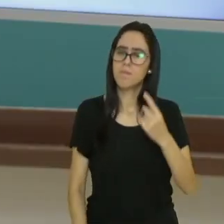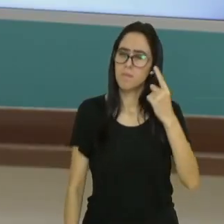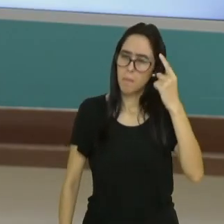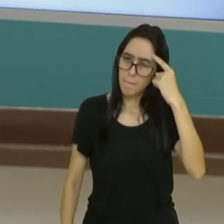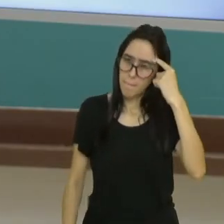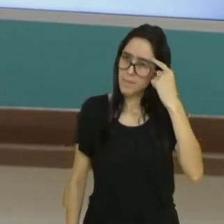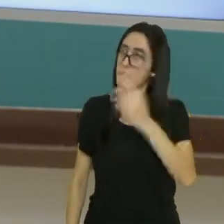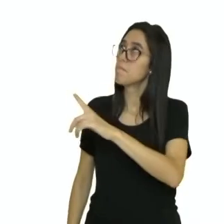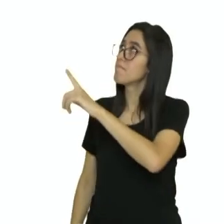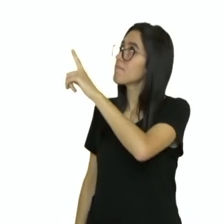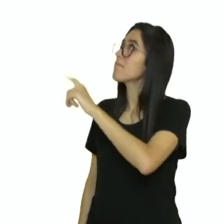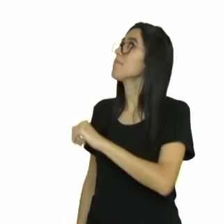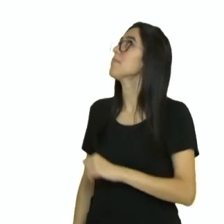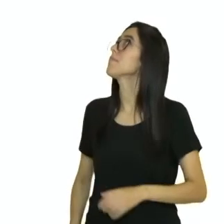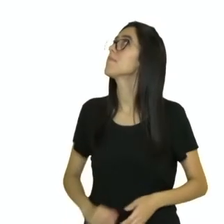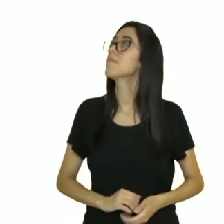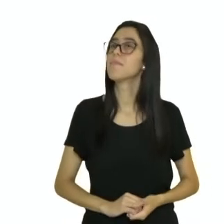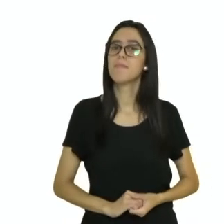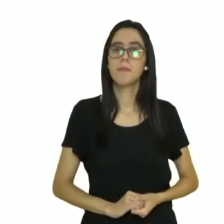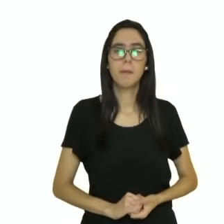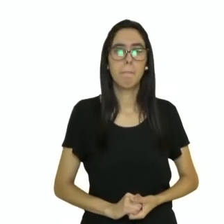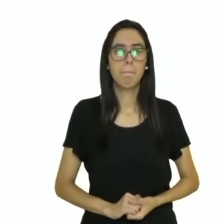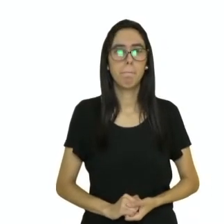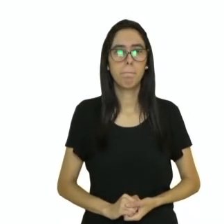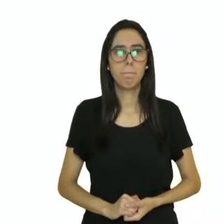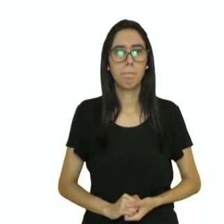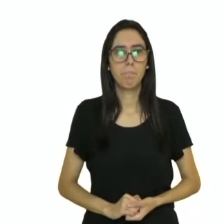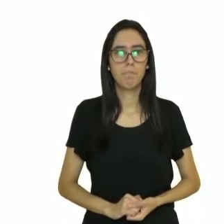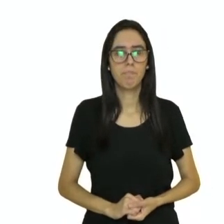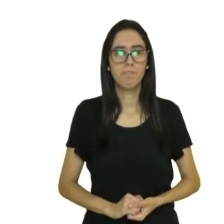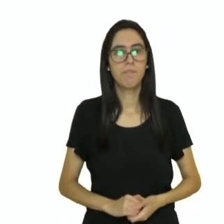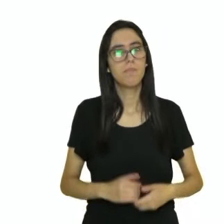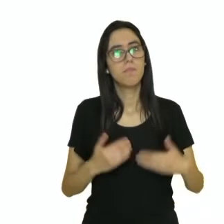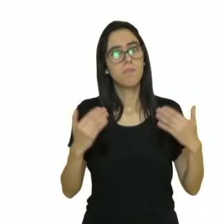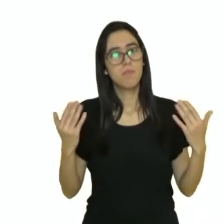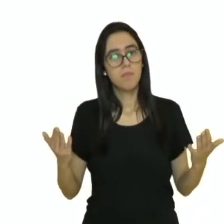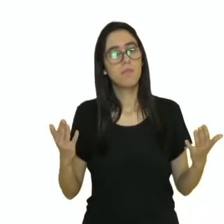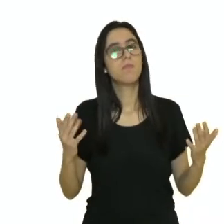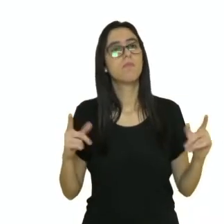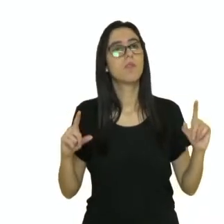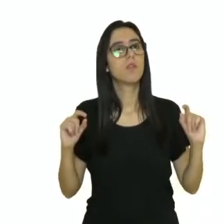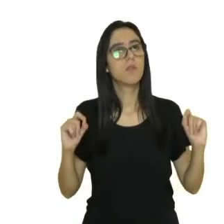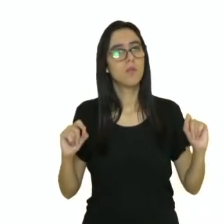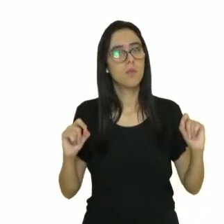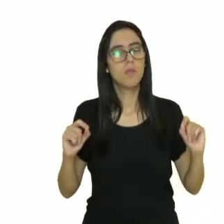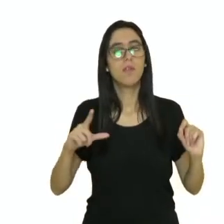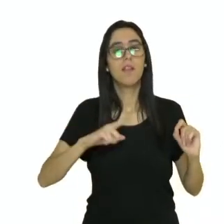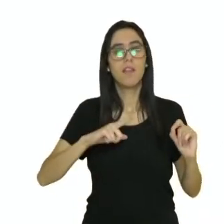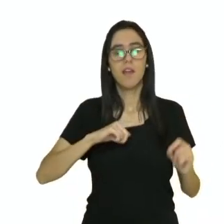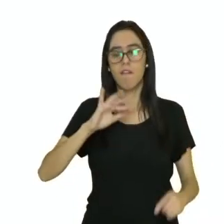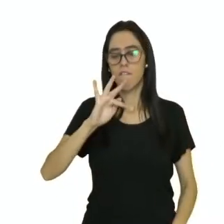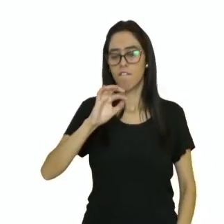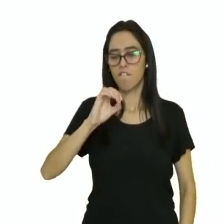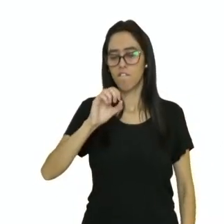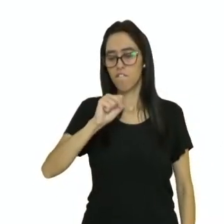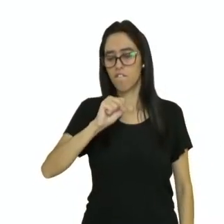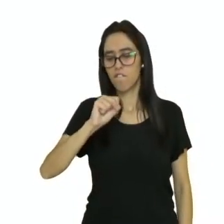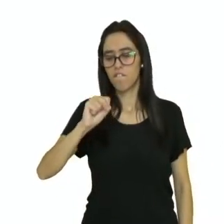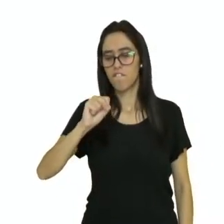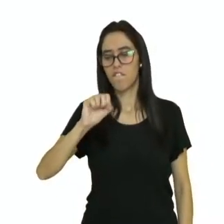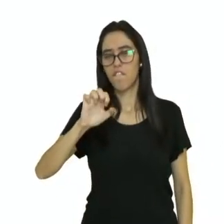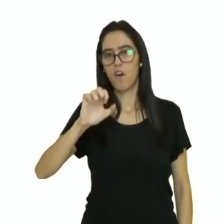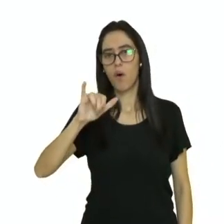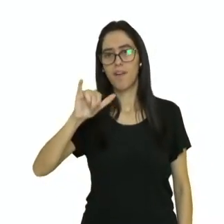nossa resposta considerando essas evidências. Entre as evidências que nós podemos citar, a presença de fósseis